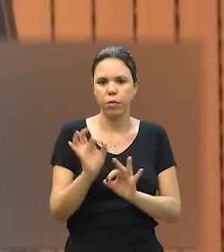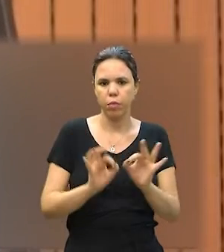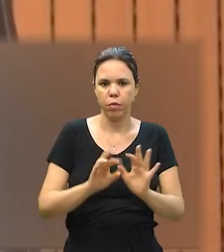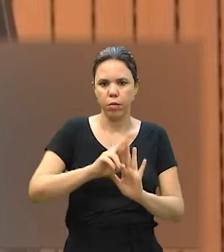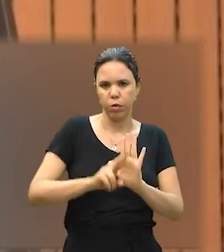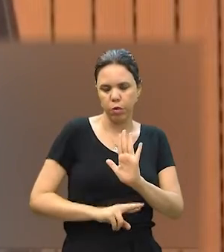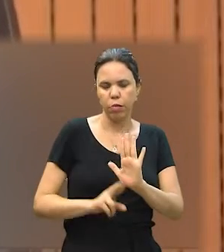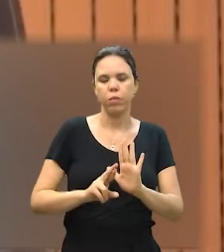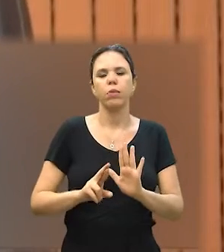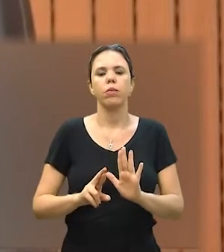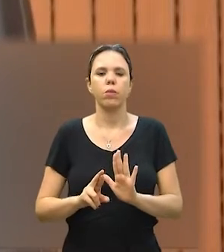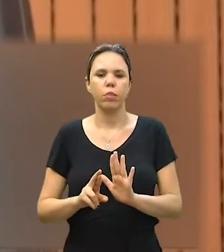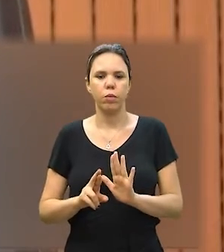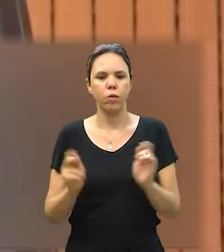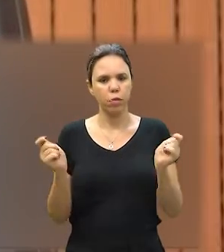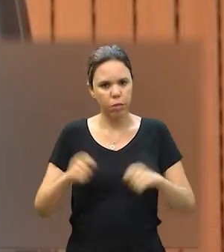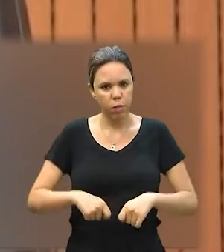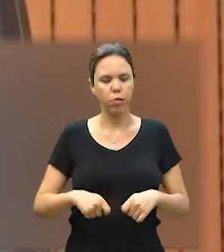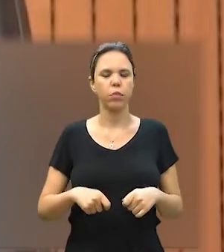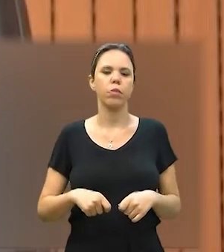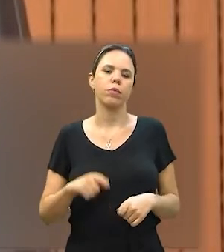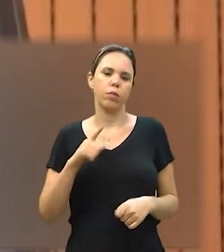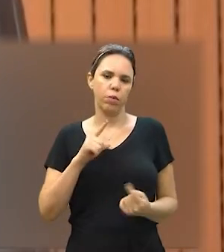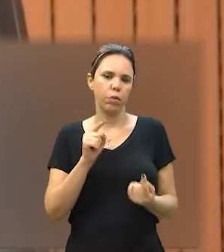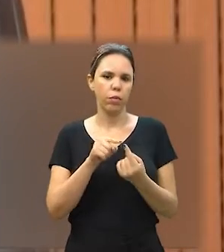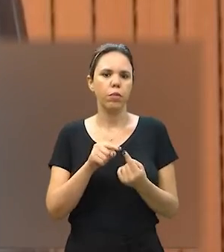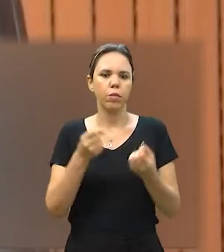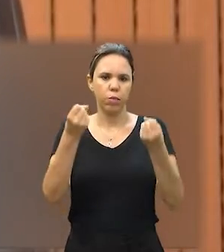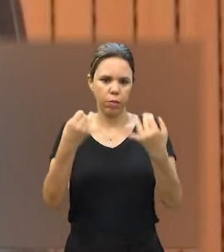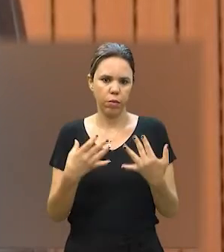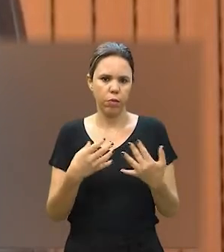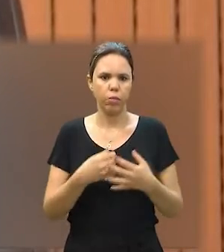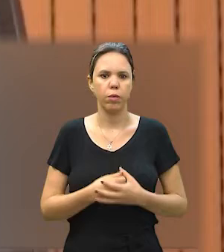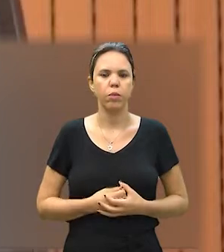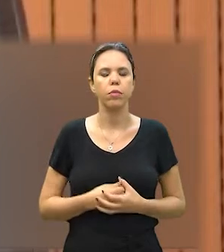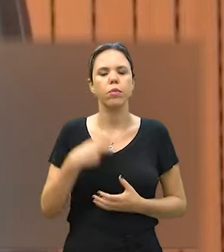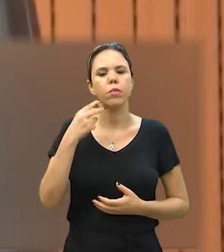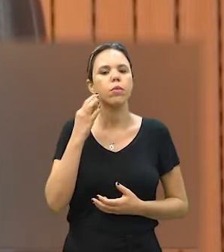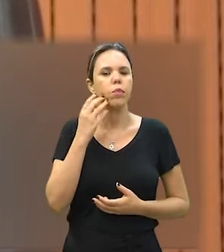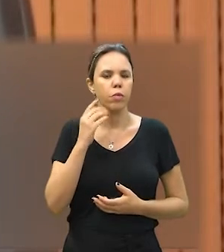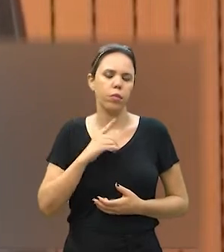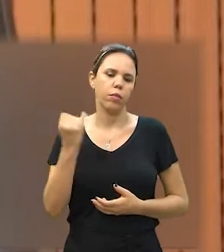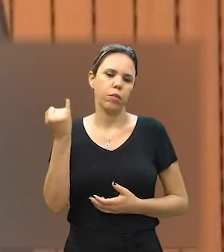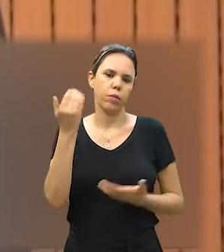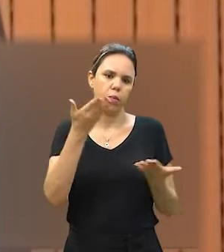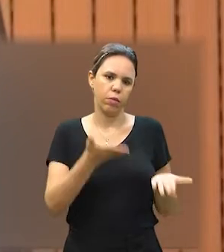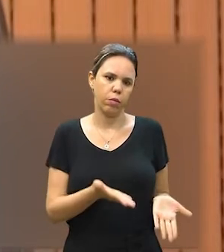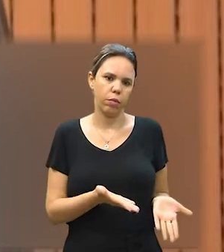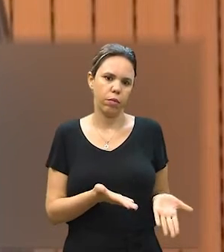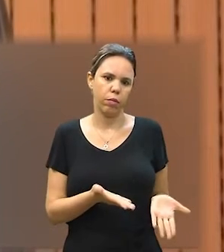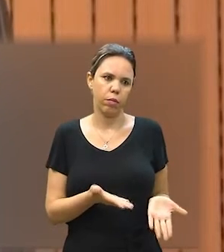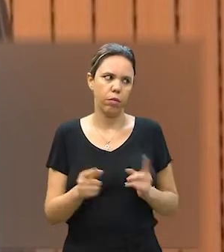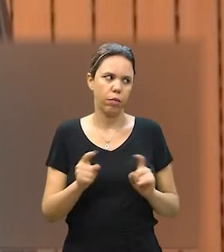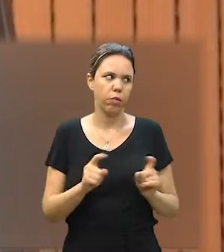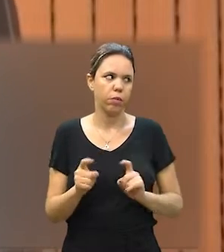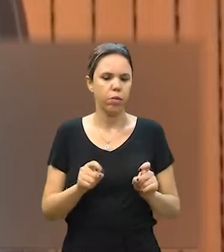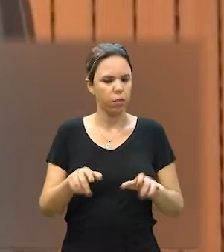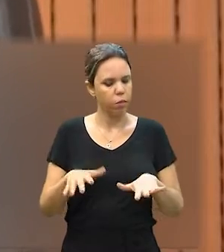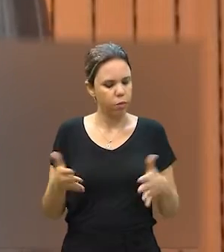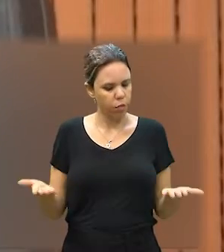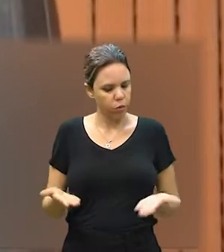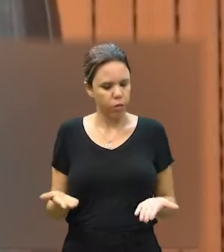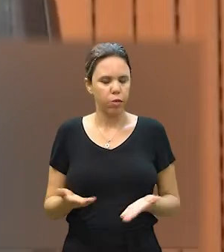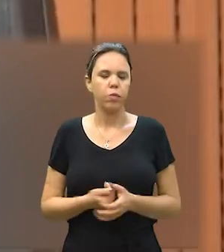essa sessão, essa audiência aqui hoje, para debater um tema importante para a cidade, importante